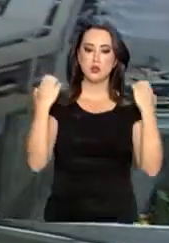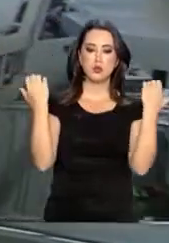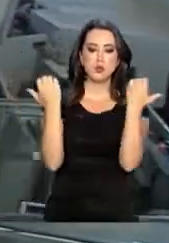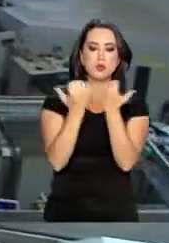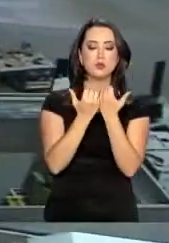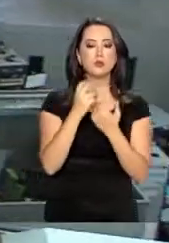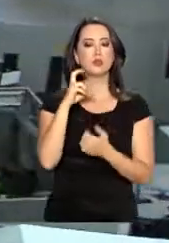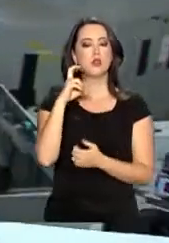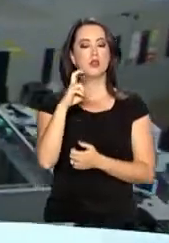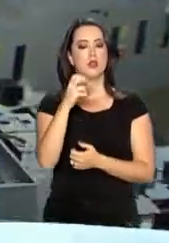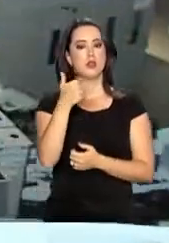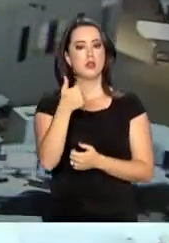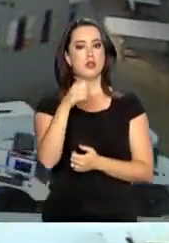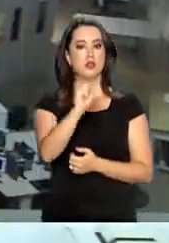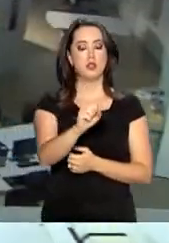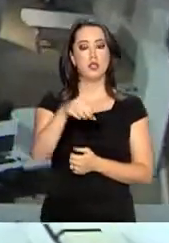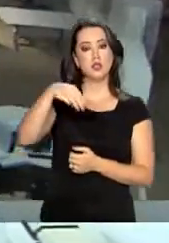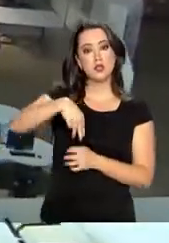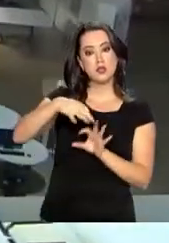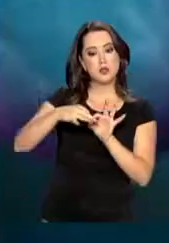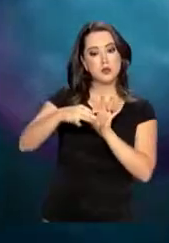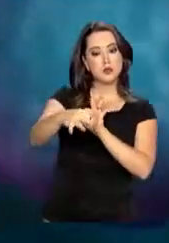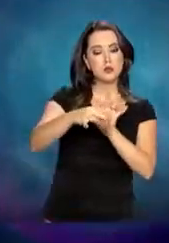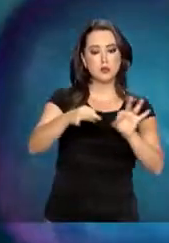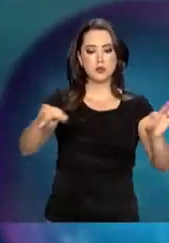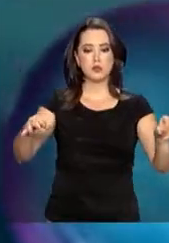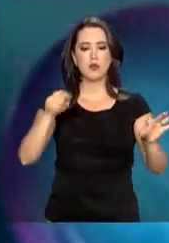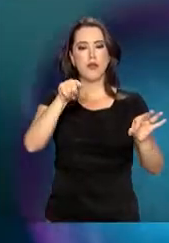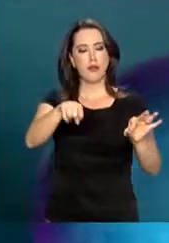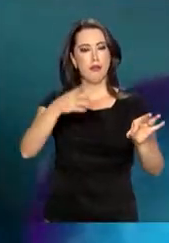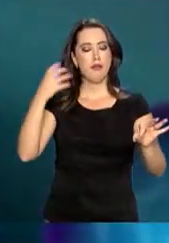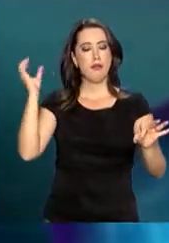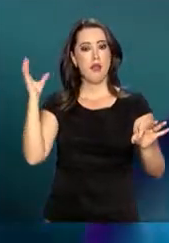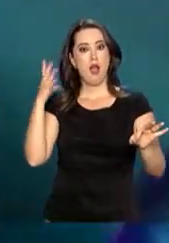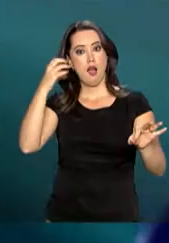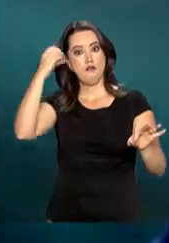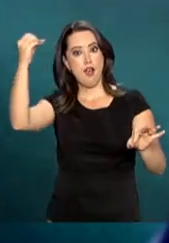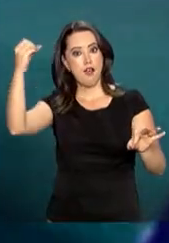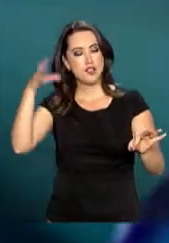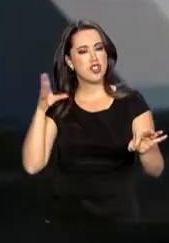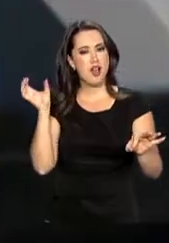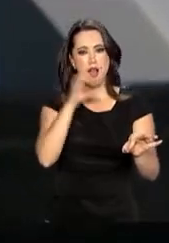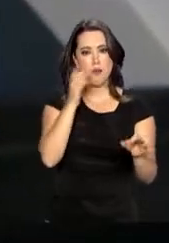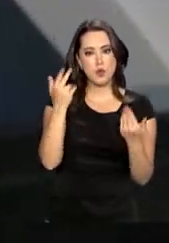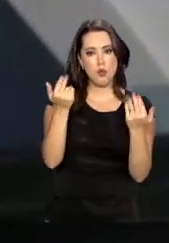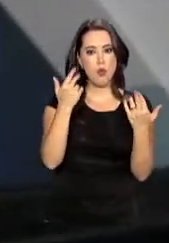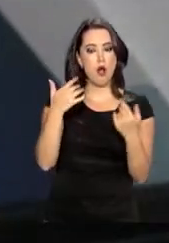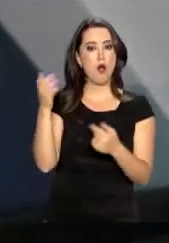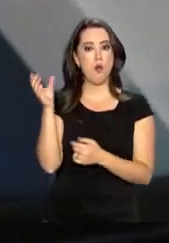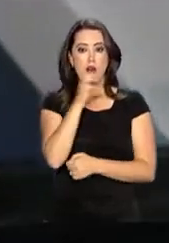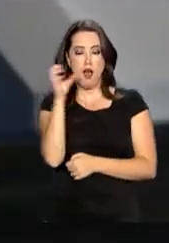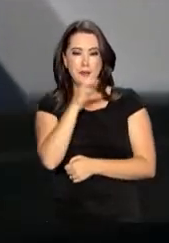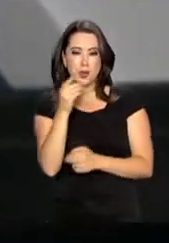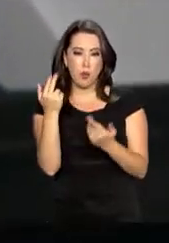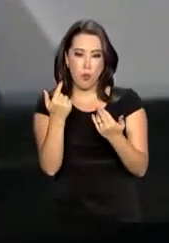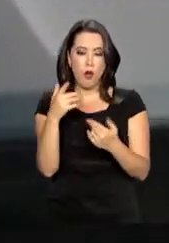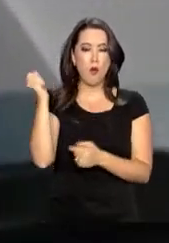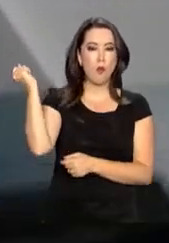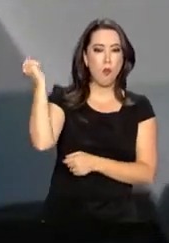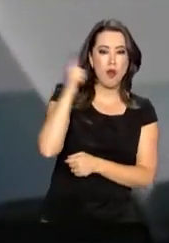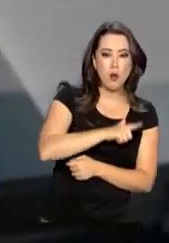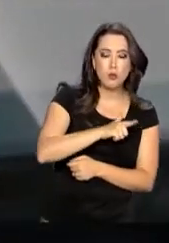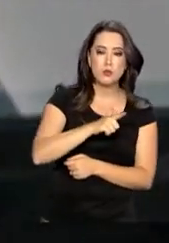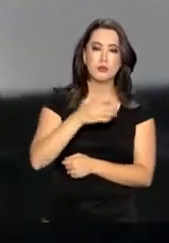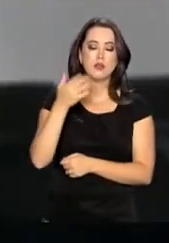circunferência de 518 metros de comprimento, a matéria viaja a uma velocidade próxima à da luz, quase 300 mil metros